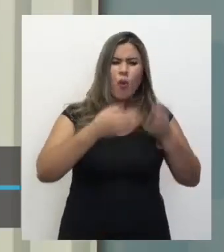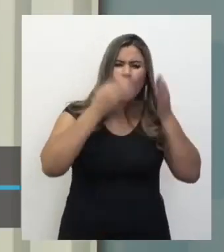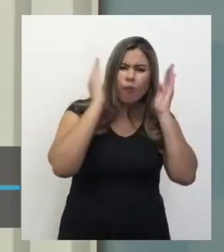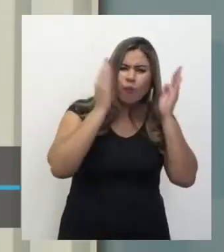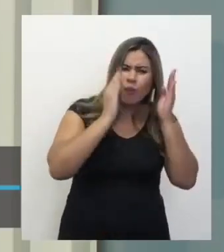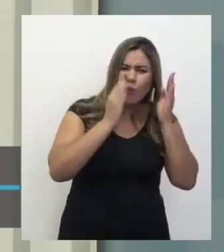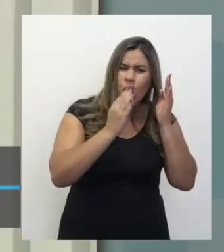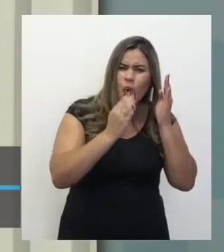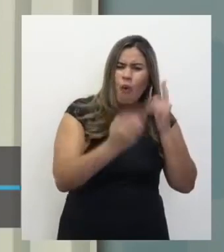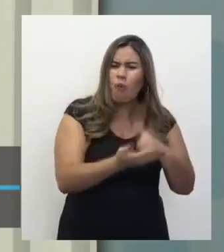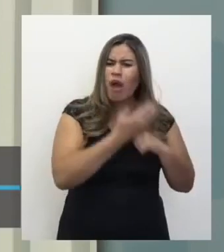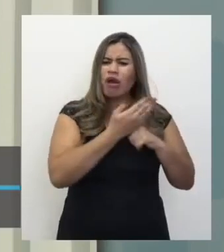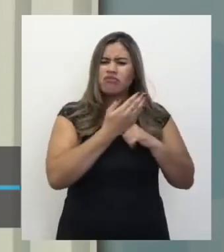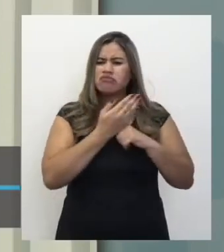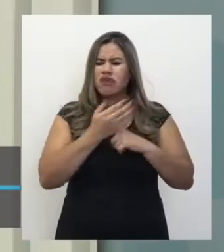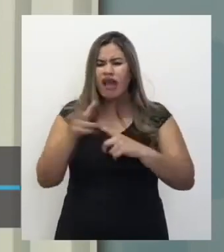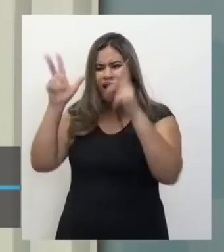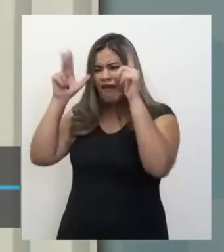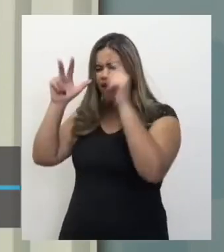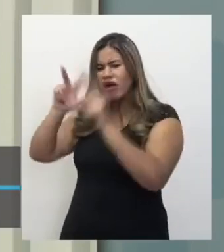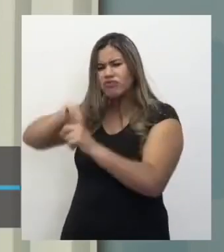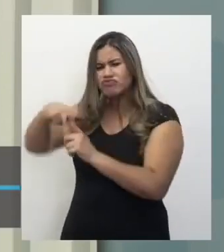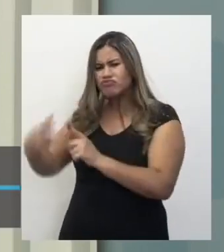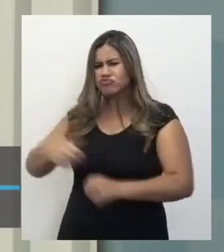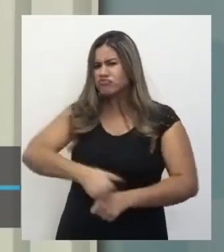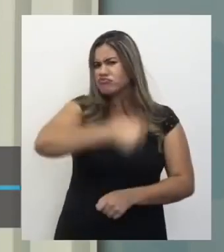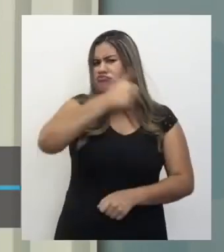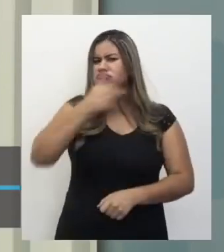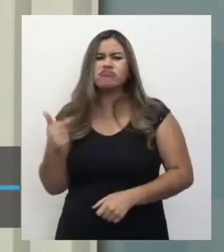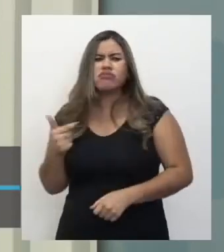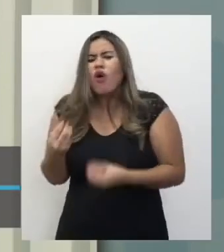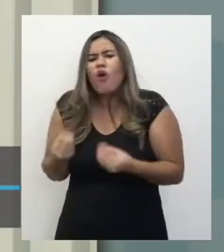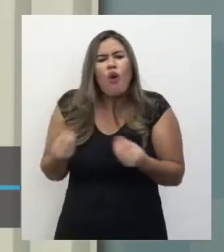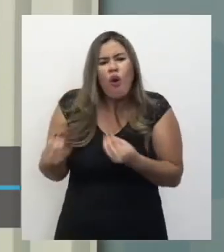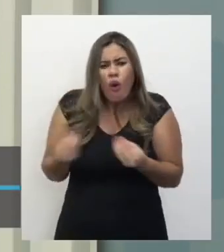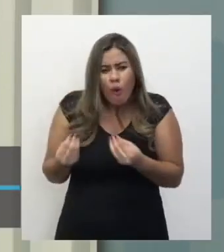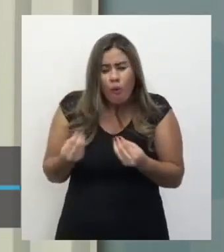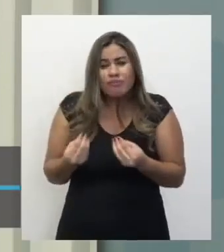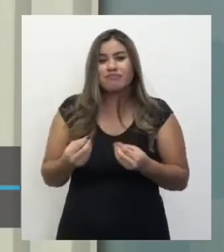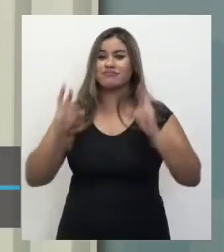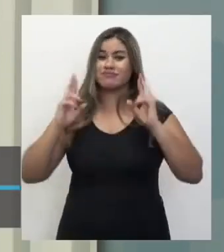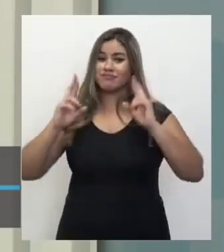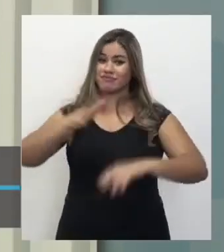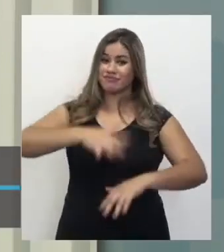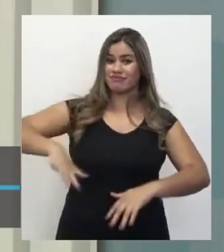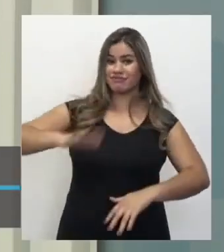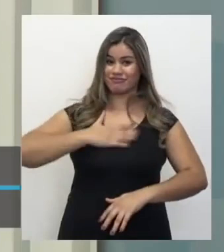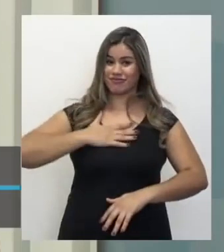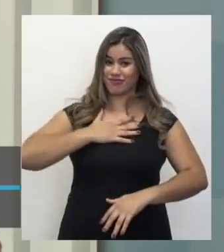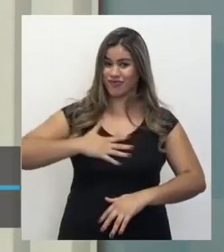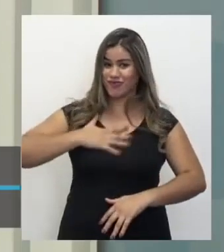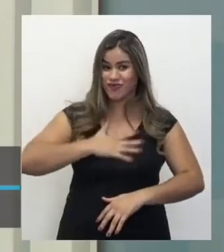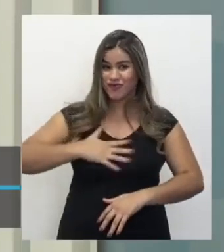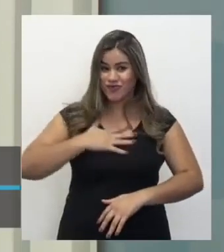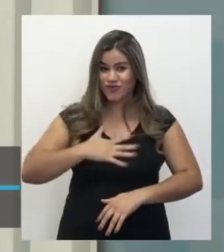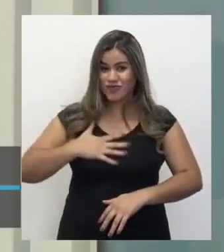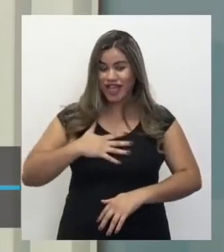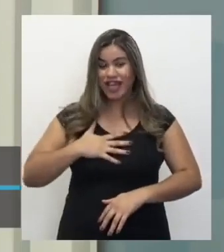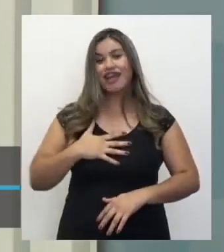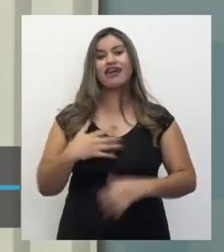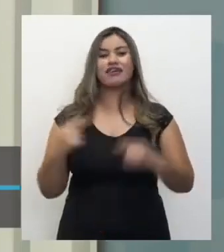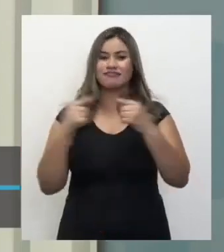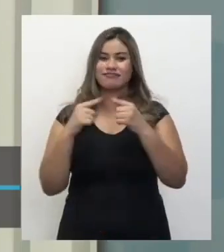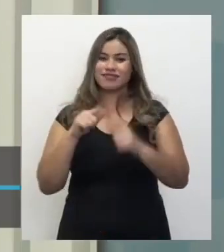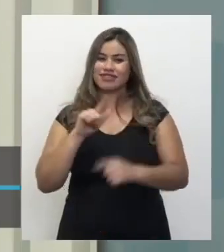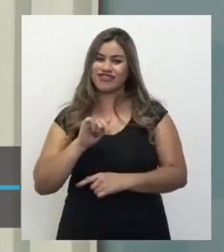que me derrube, com o que acabamos de ver da Farsa de Inês Pereira. Espero que vocês tenham gostado. Este foi um pouquinho do Gil